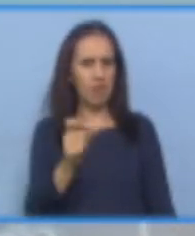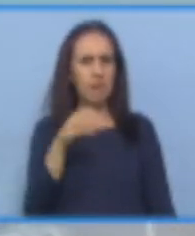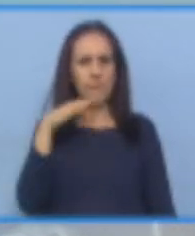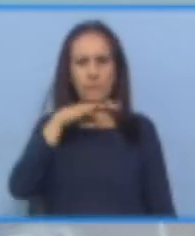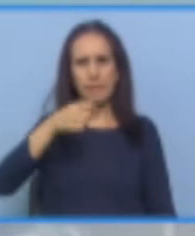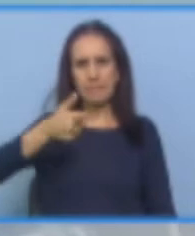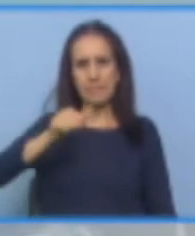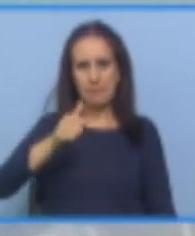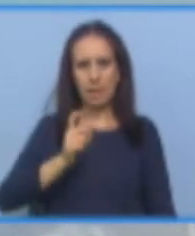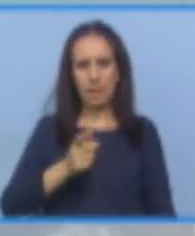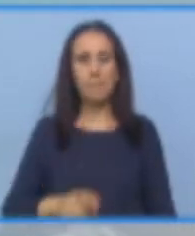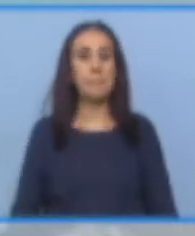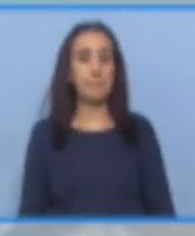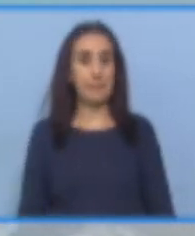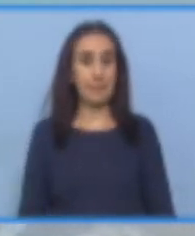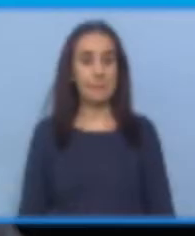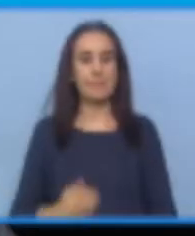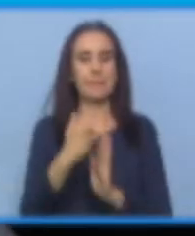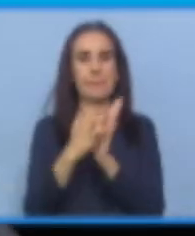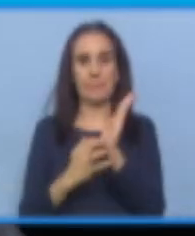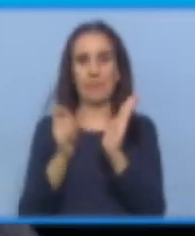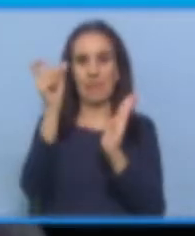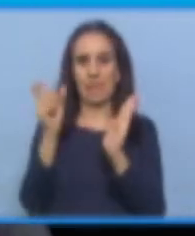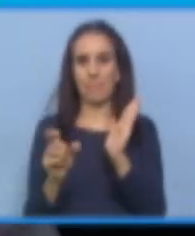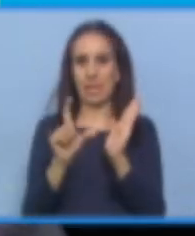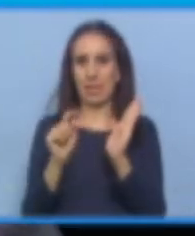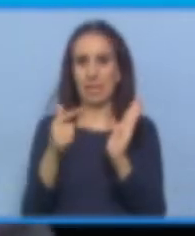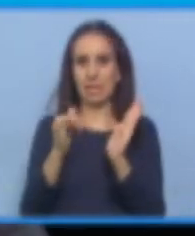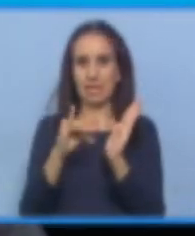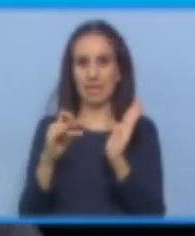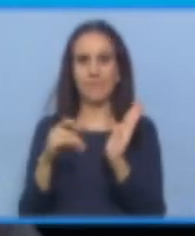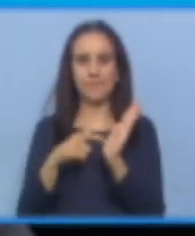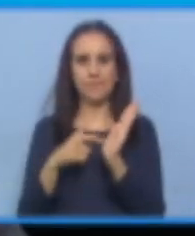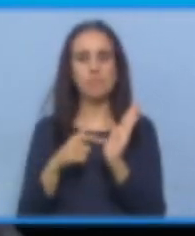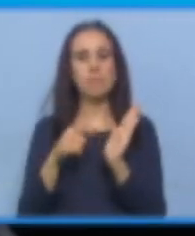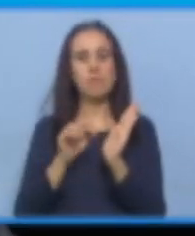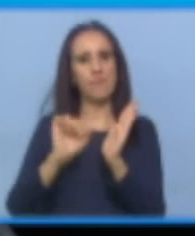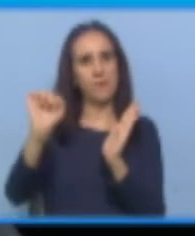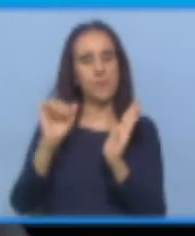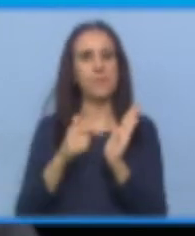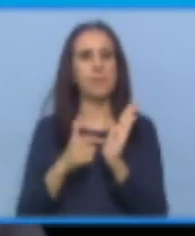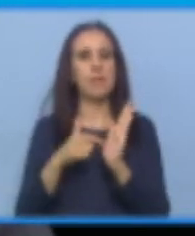Exatamente. Na sequência da Amoris Laetitia, não é? Portanto, era desejável que